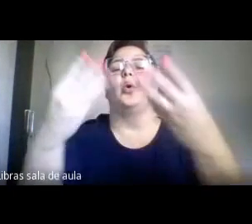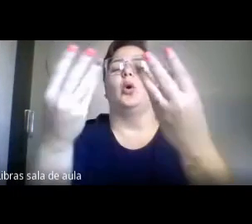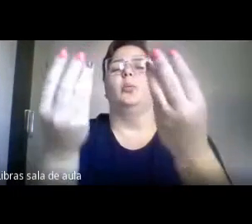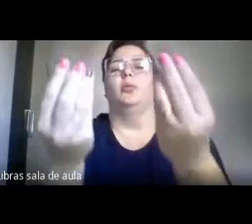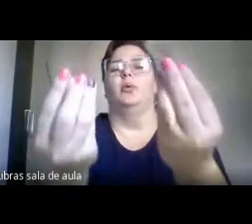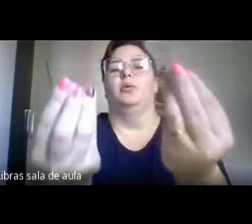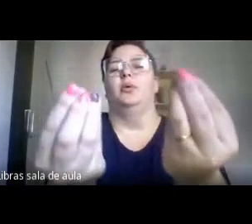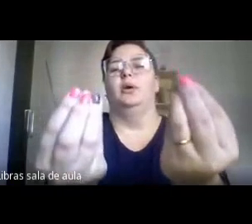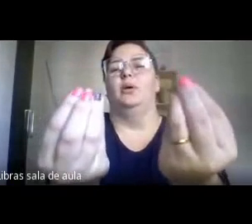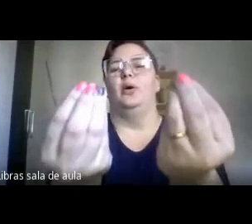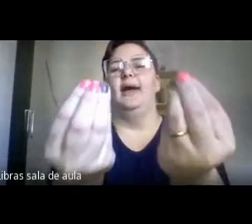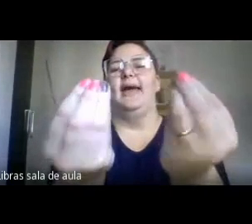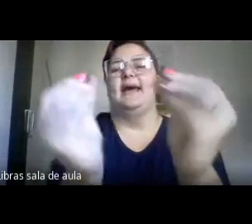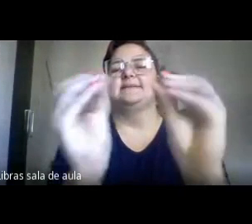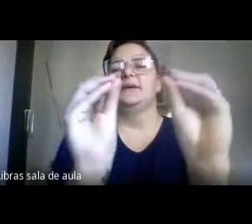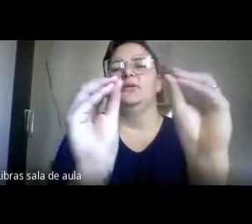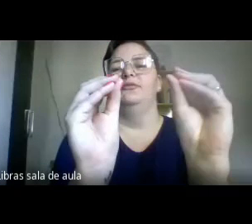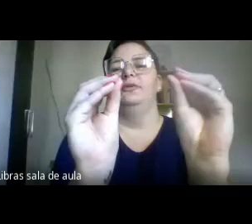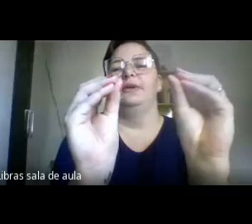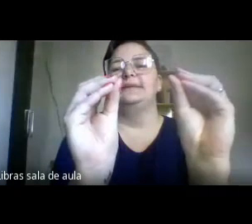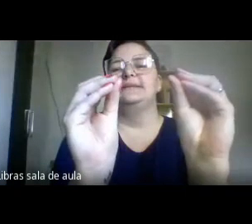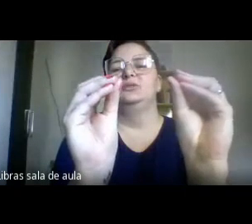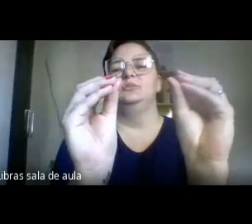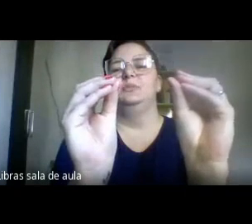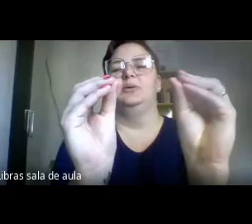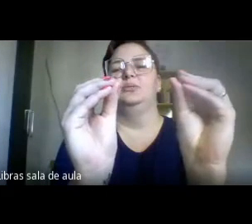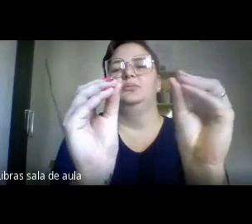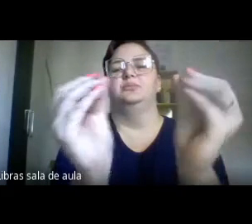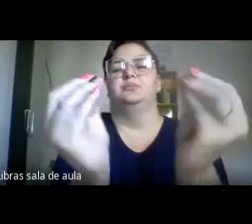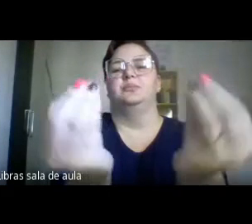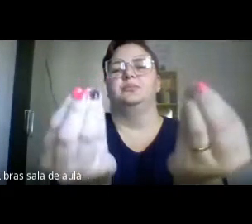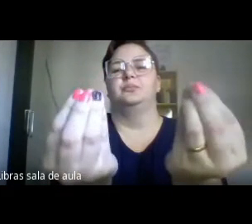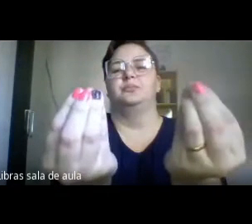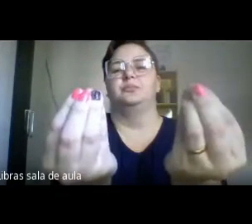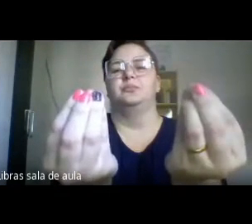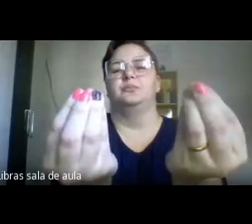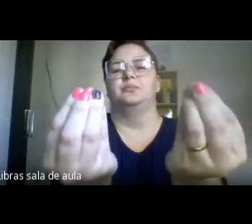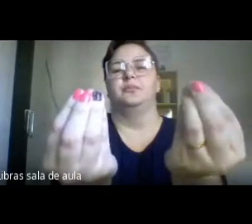O como, ó, é essa configuração de mão.